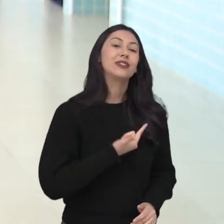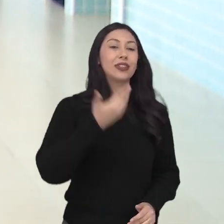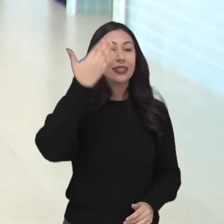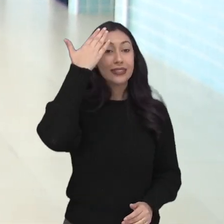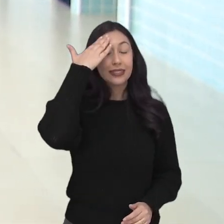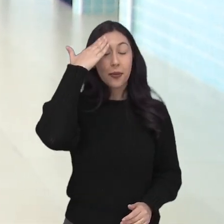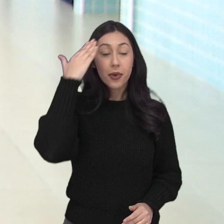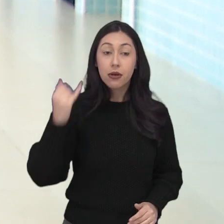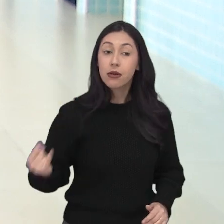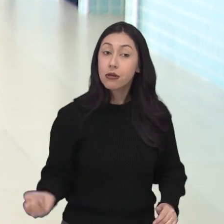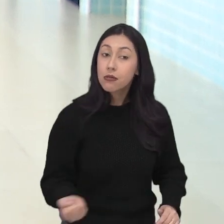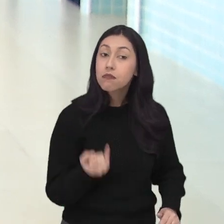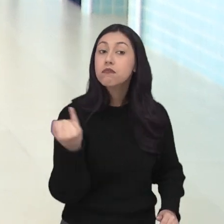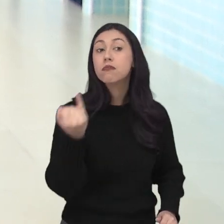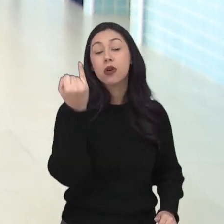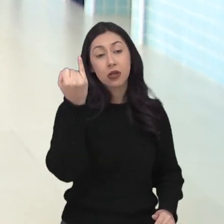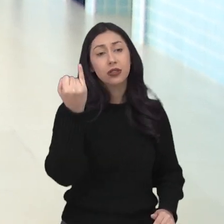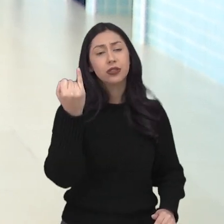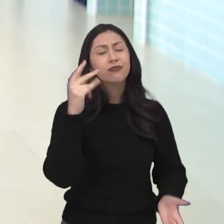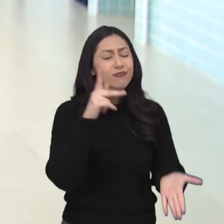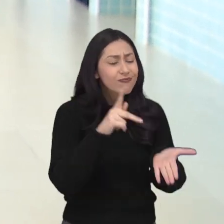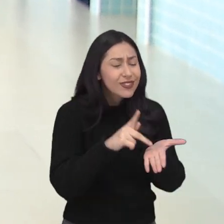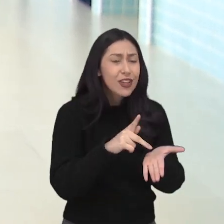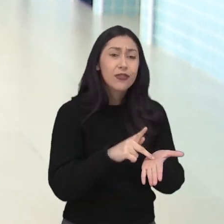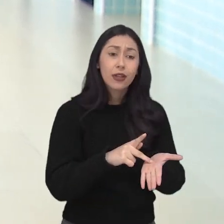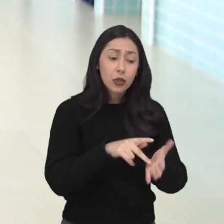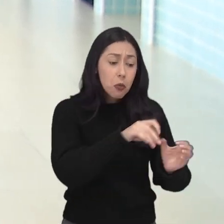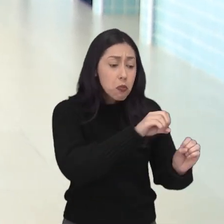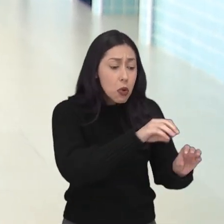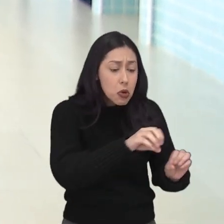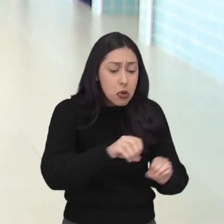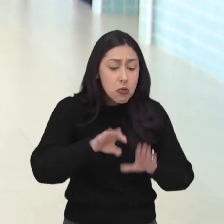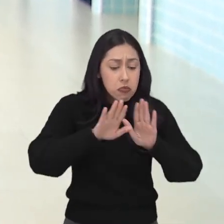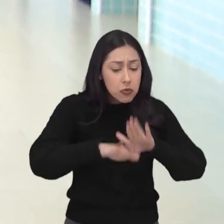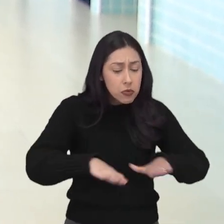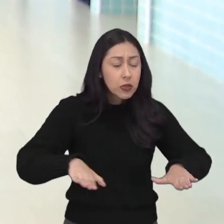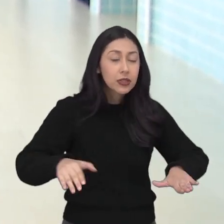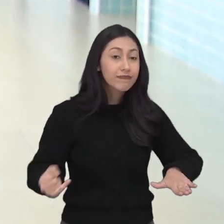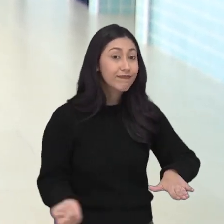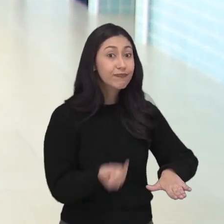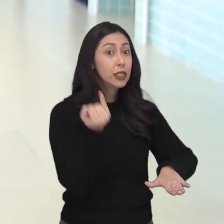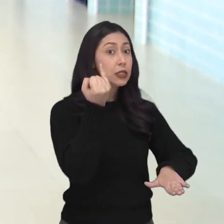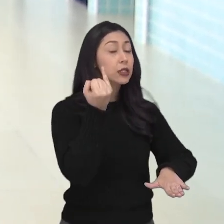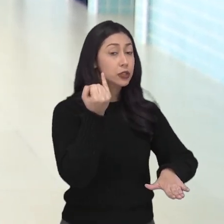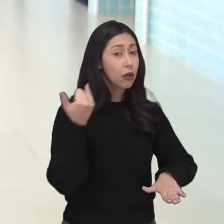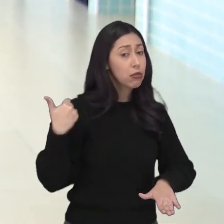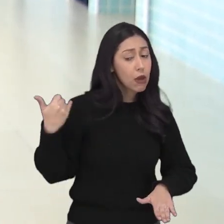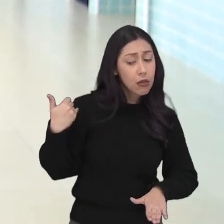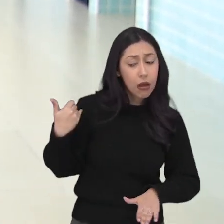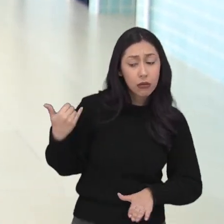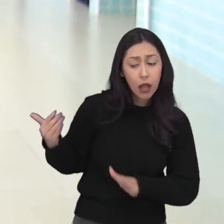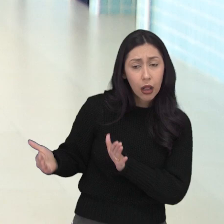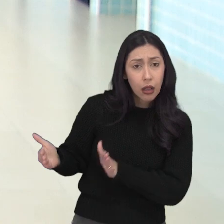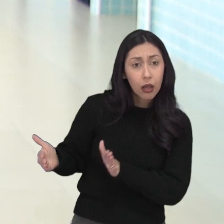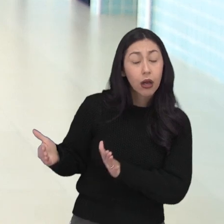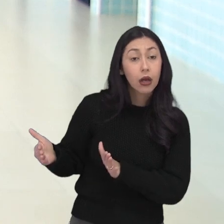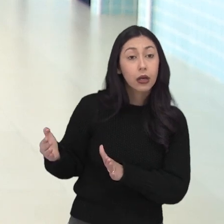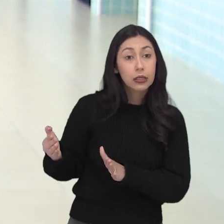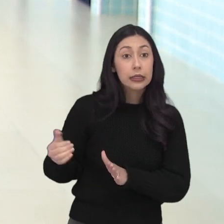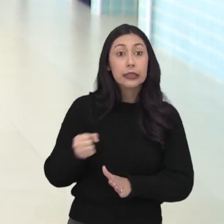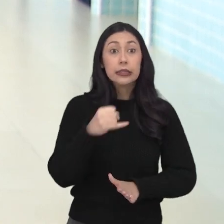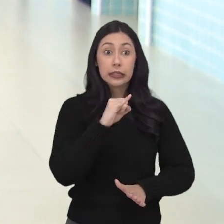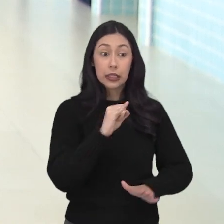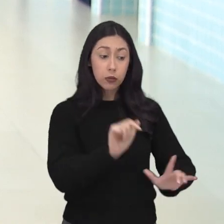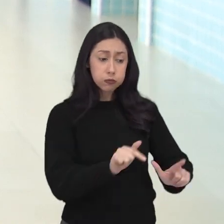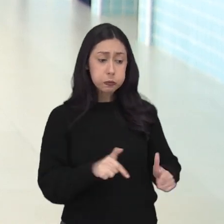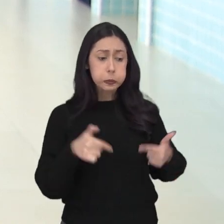já sabe que é a importância desse dia, o quanto é importante a educação infantil e essa faixa etária, que se cada